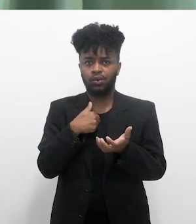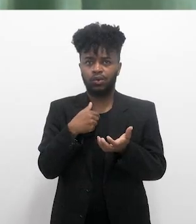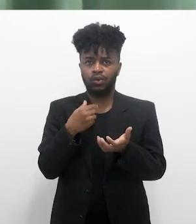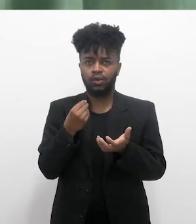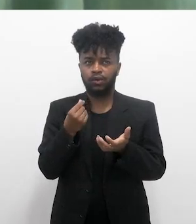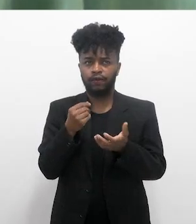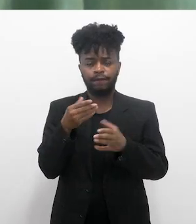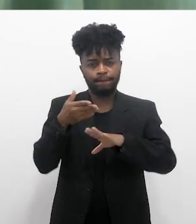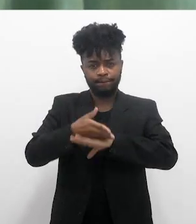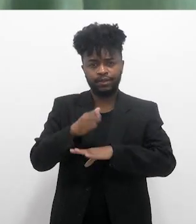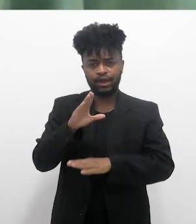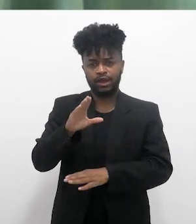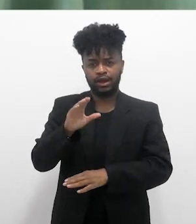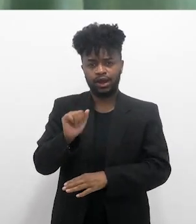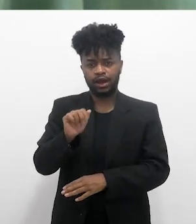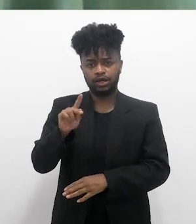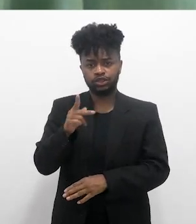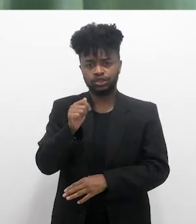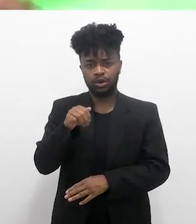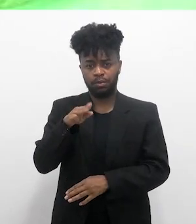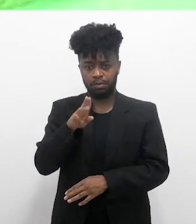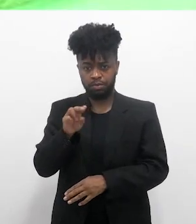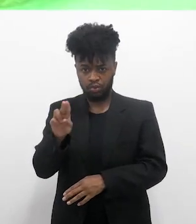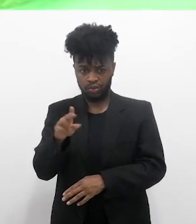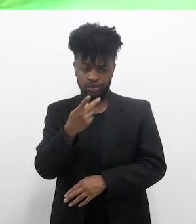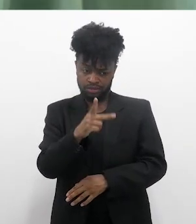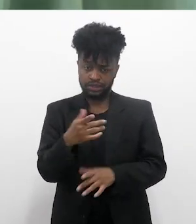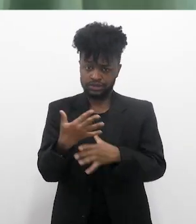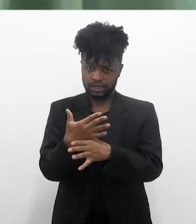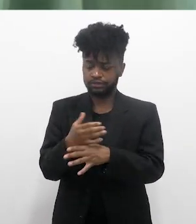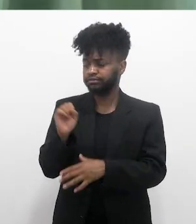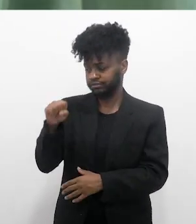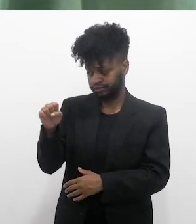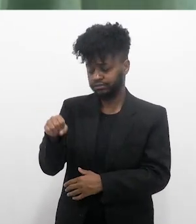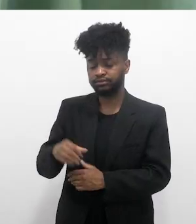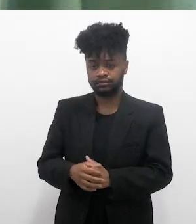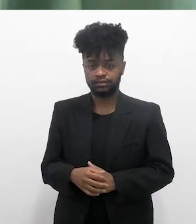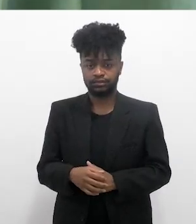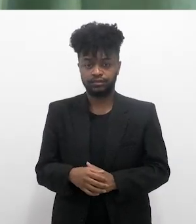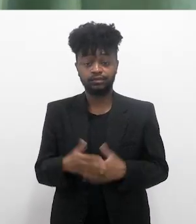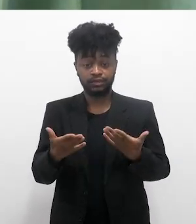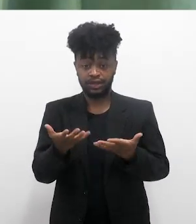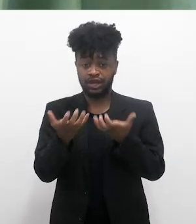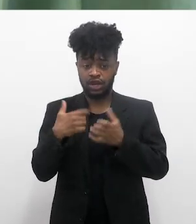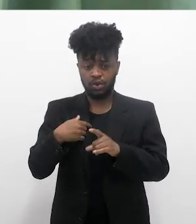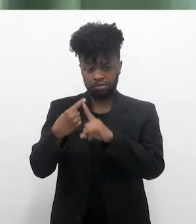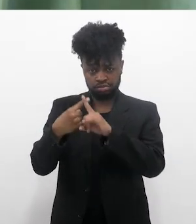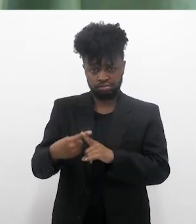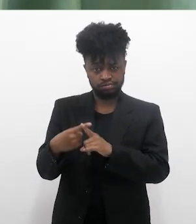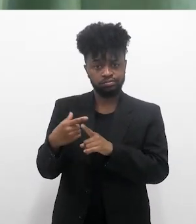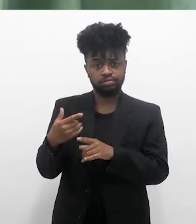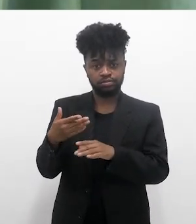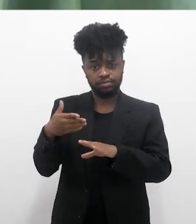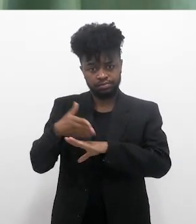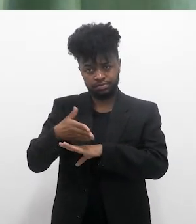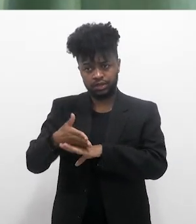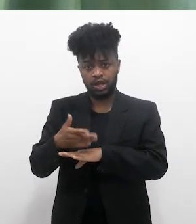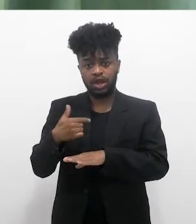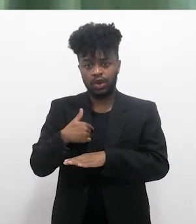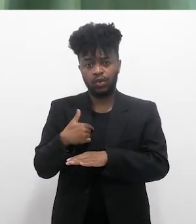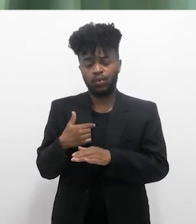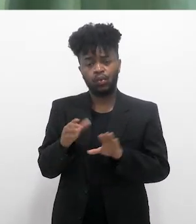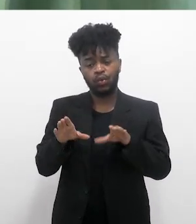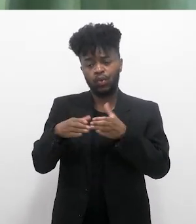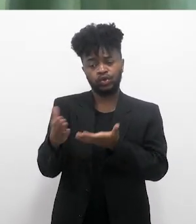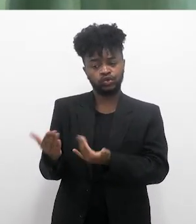a Caxambu. Que era a cidade dele, né? Exatamente. E ele queria que eu jogasse. Eu era do juvenil, mas eu não